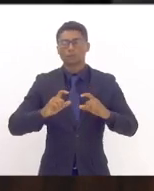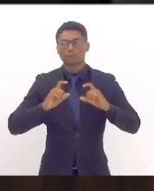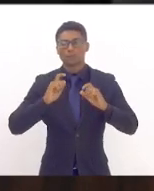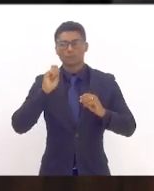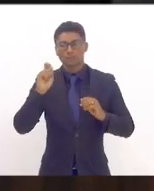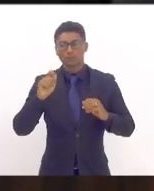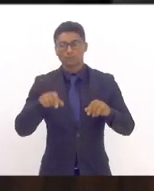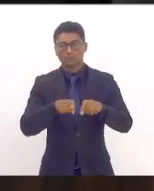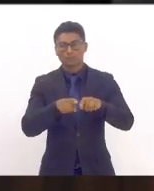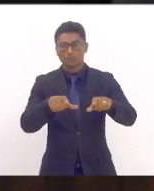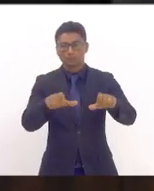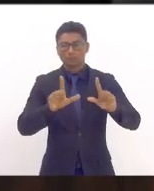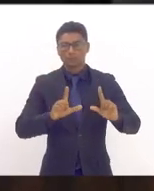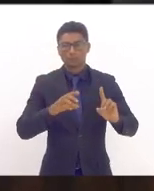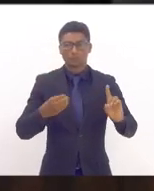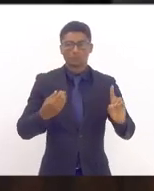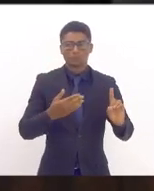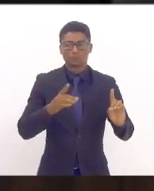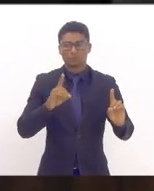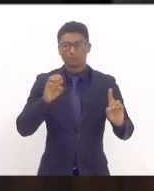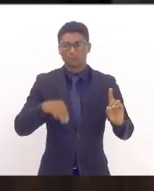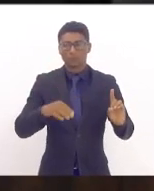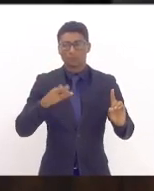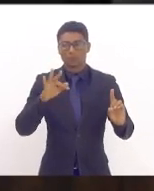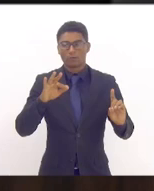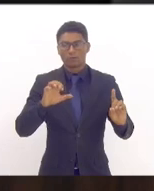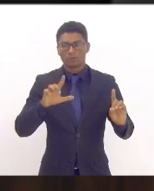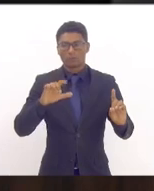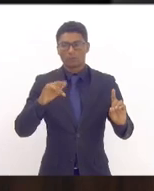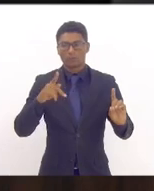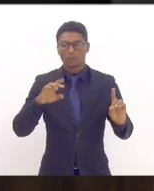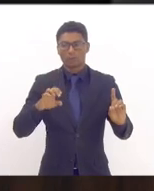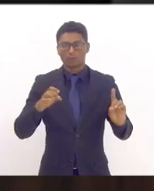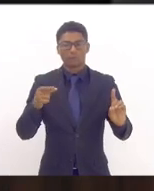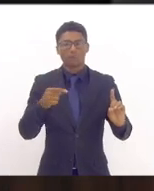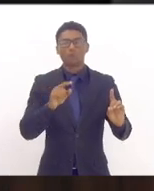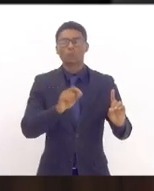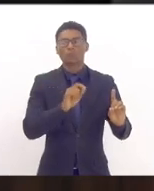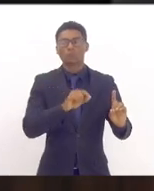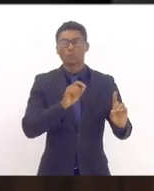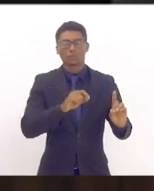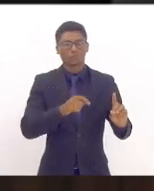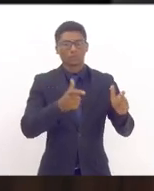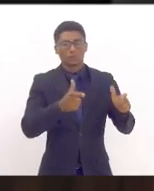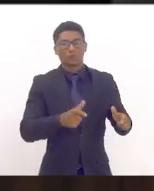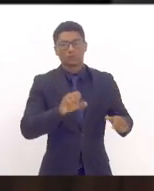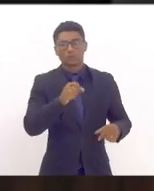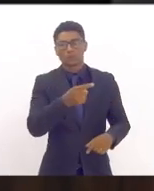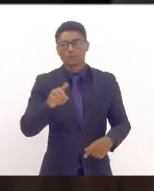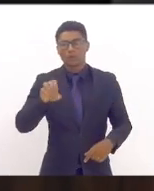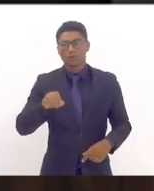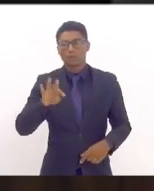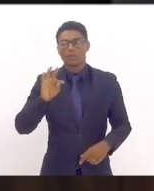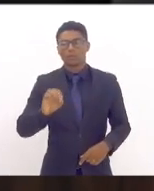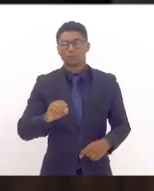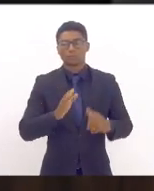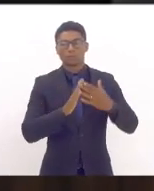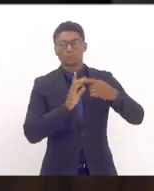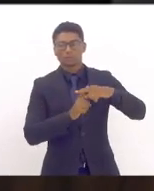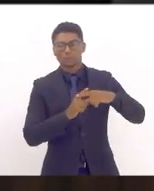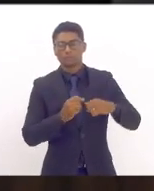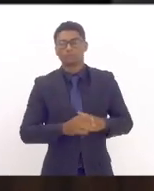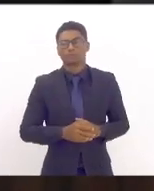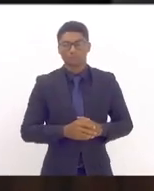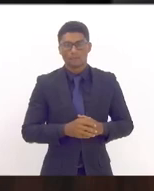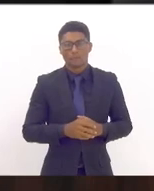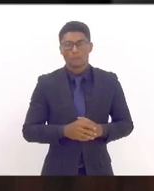respectivo diploma Adão Felipe da Silva abaixo do Mosteiro de São Bento do Rio de Janeiro parecida comissão de novas internas